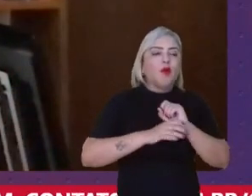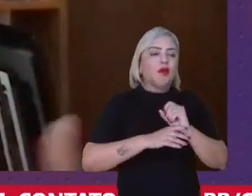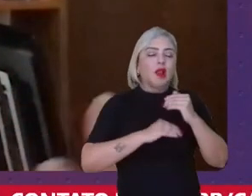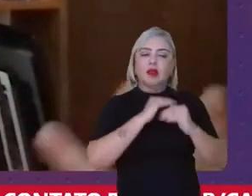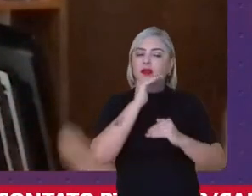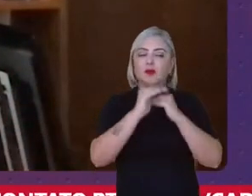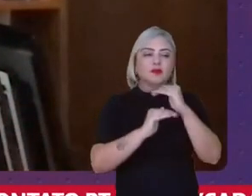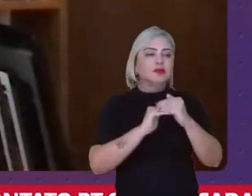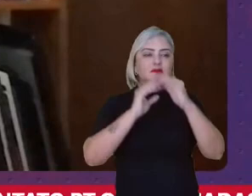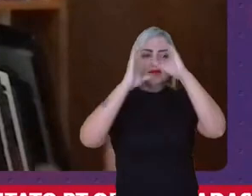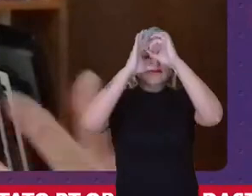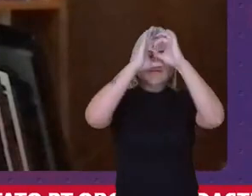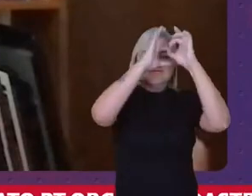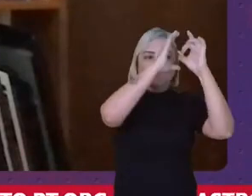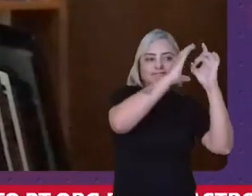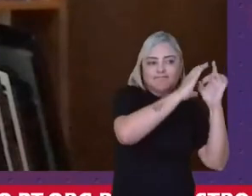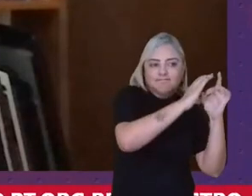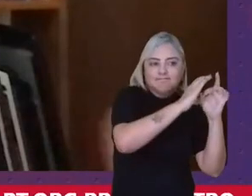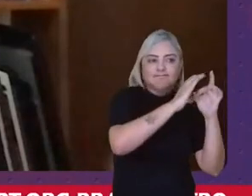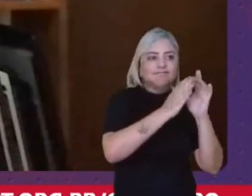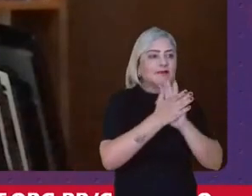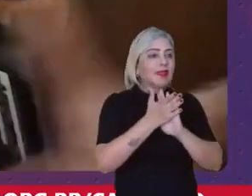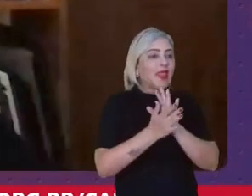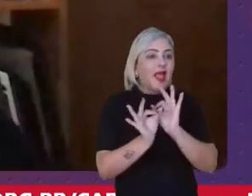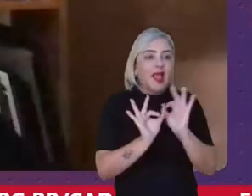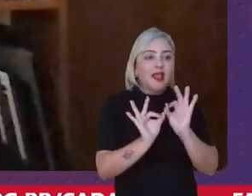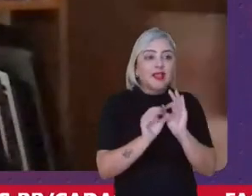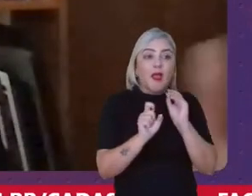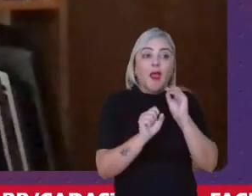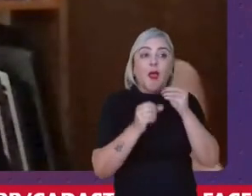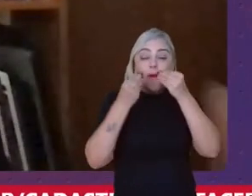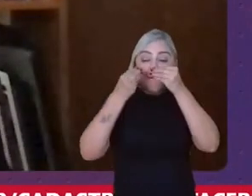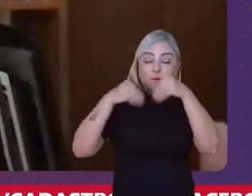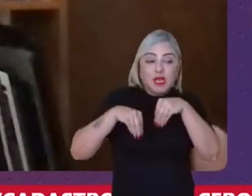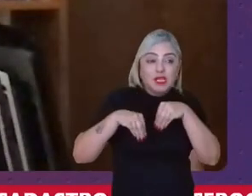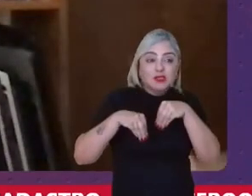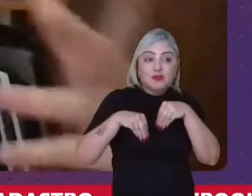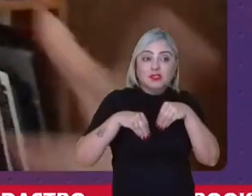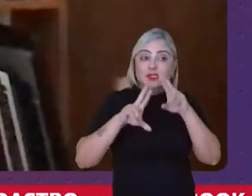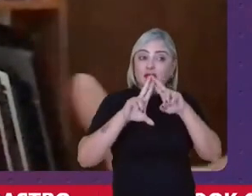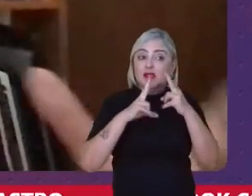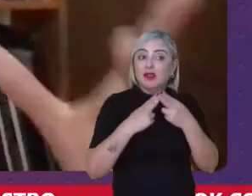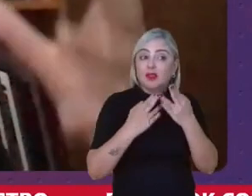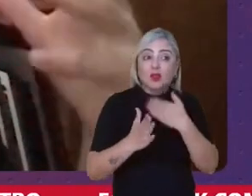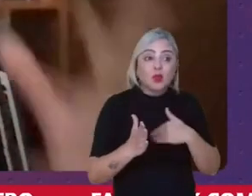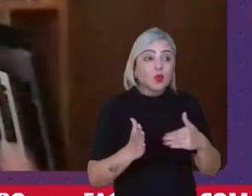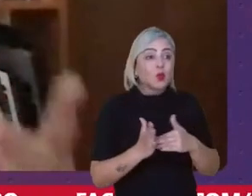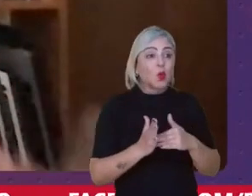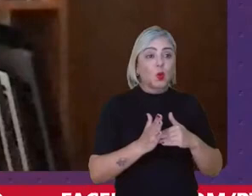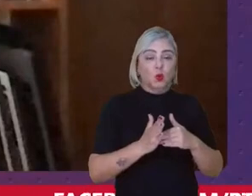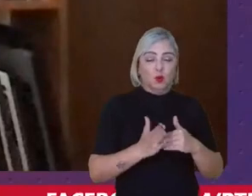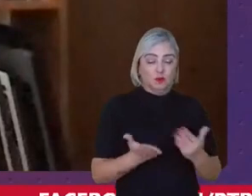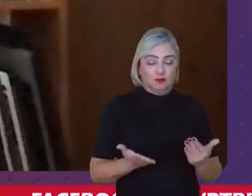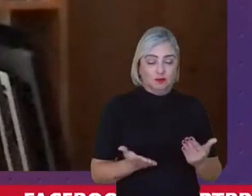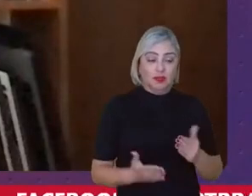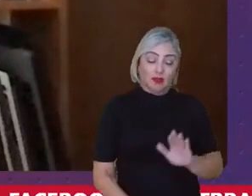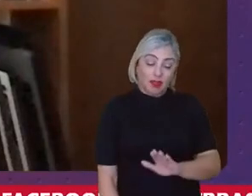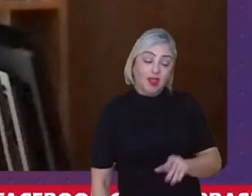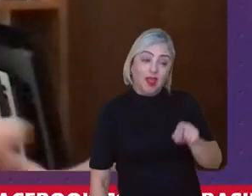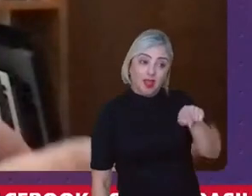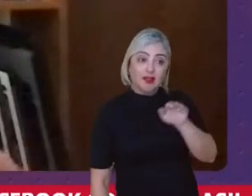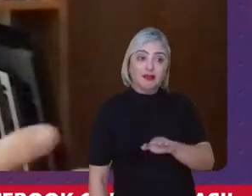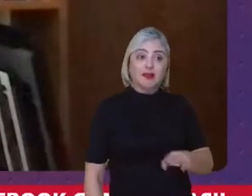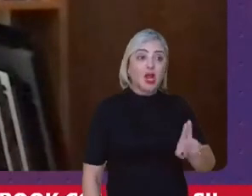se desenvolveu do ponto de vista cognitivo, né, conjunto das suas habilidades. Então, essa